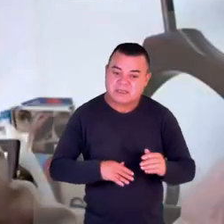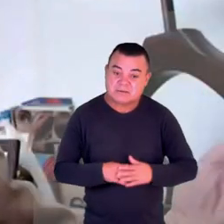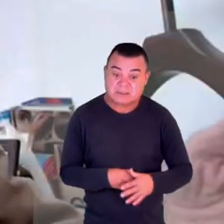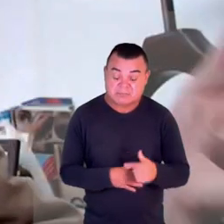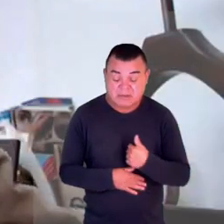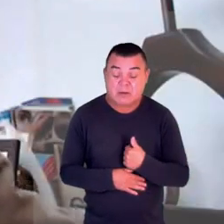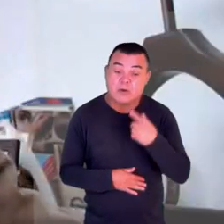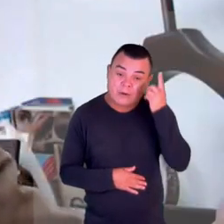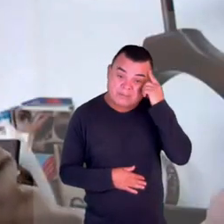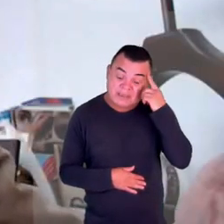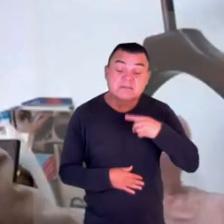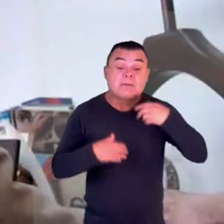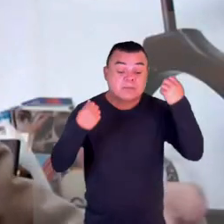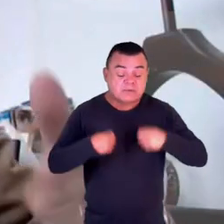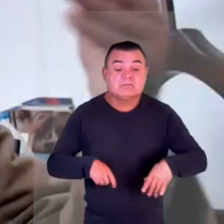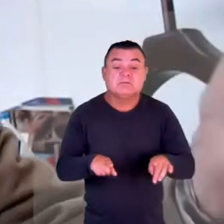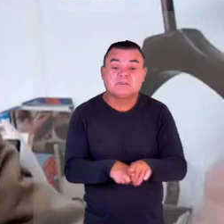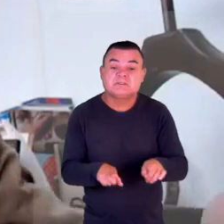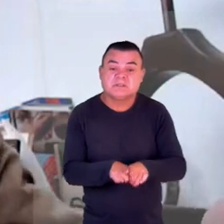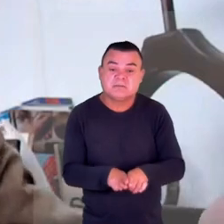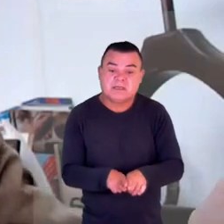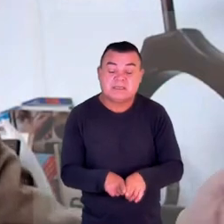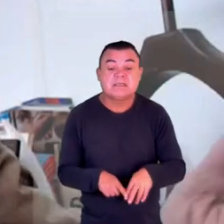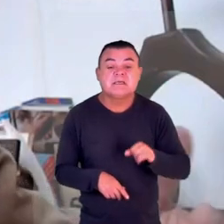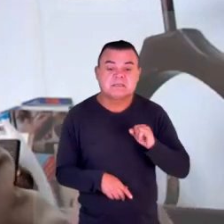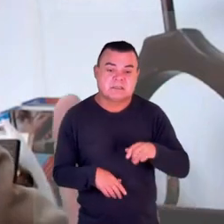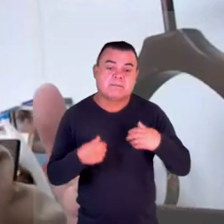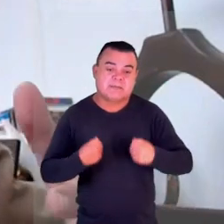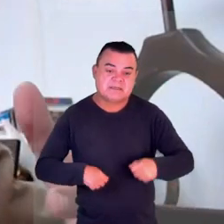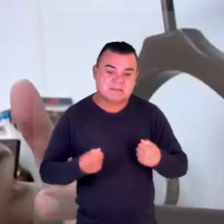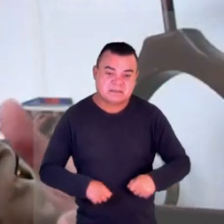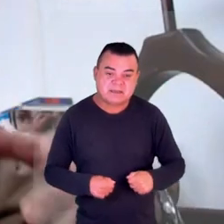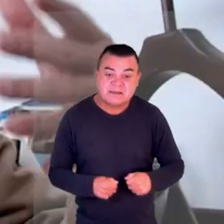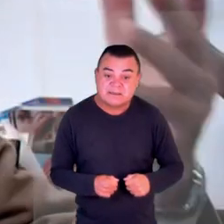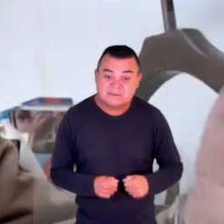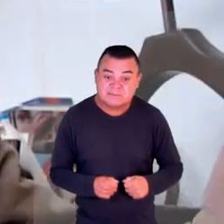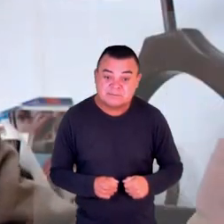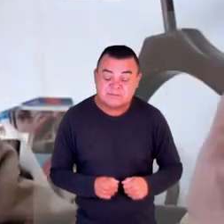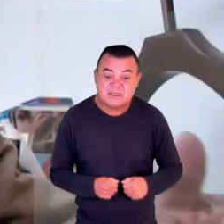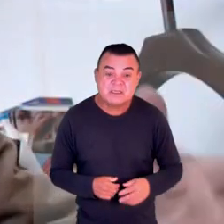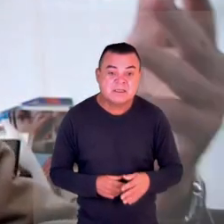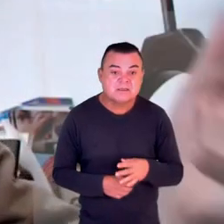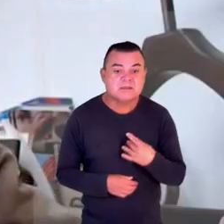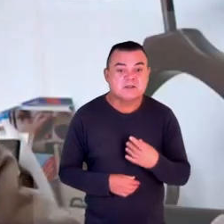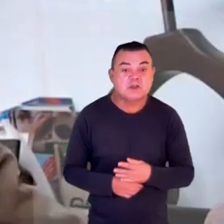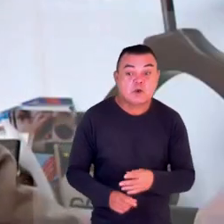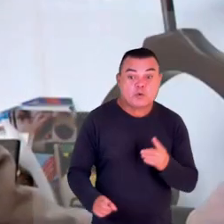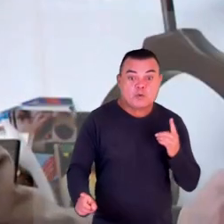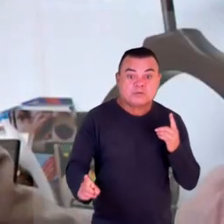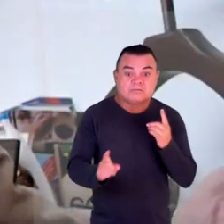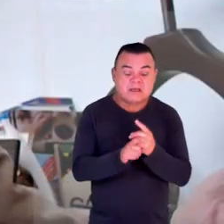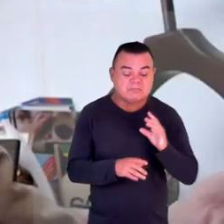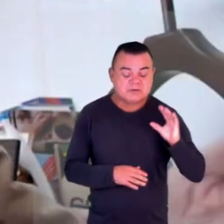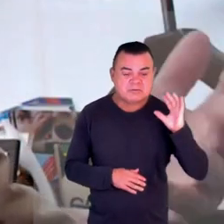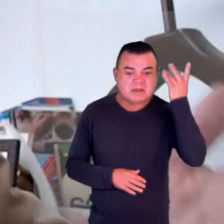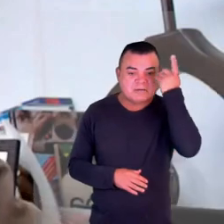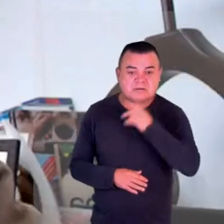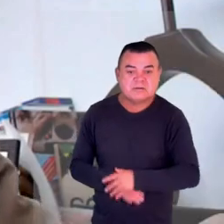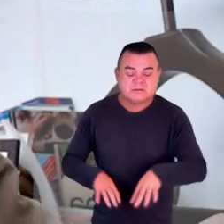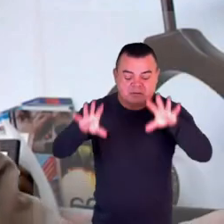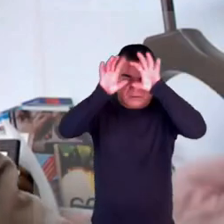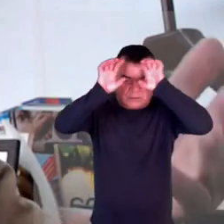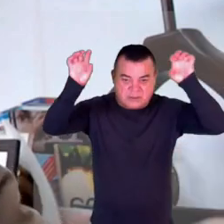possível também ser necessário nos encontrarmos decisões dos tribunais superiores